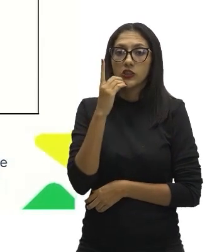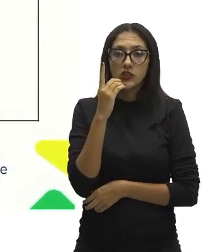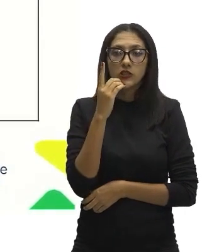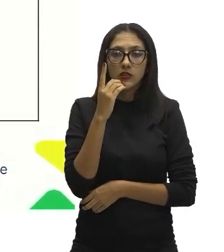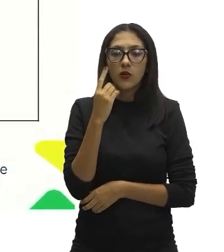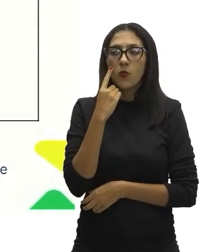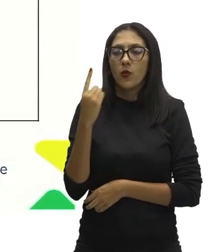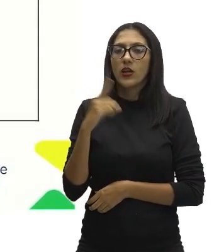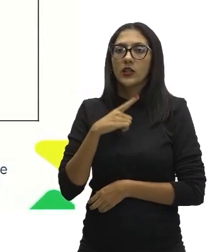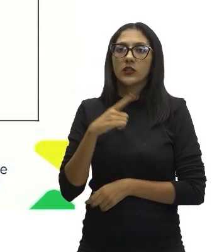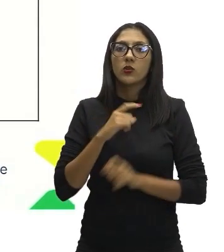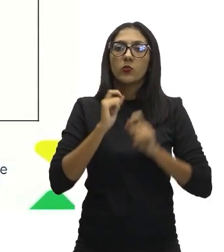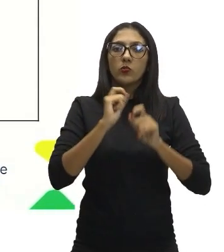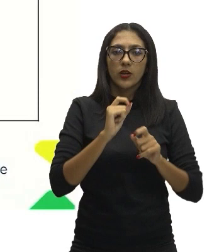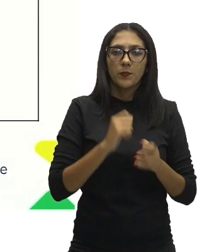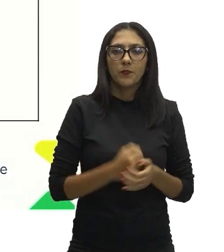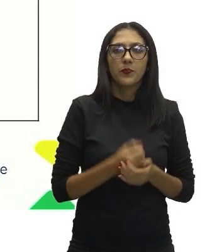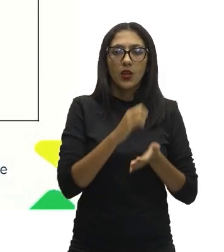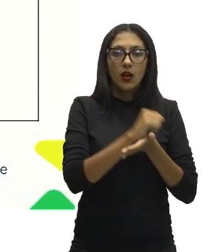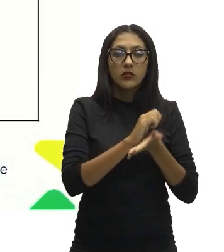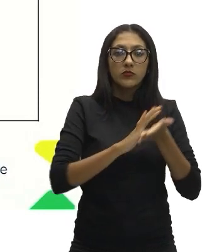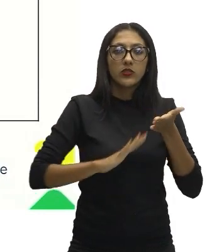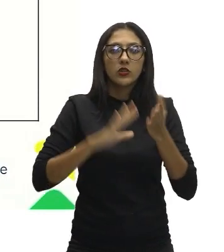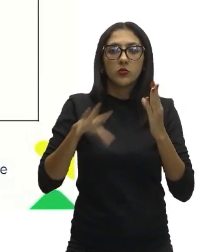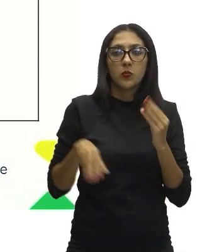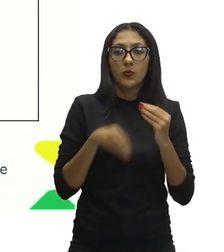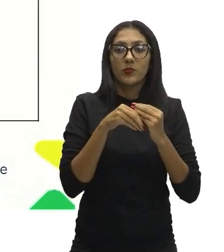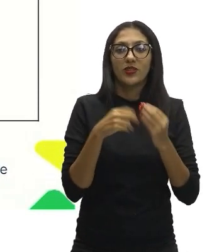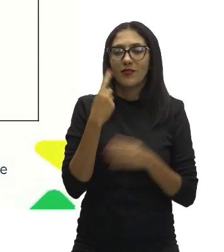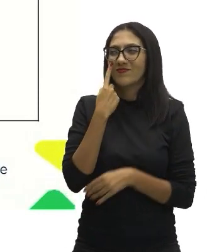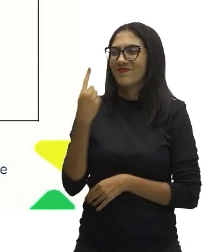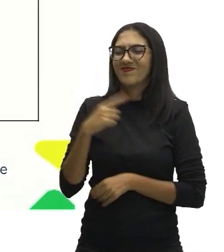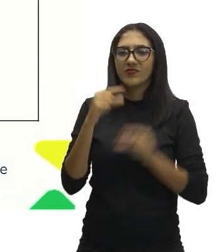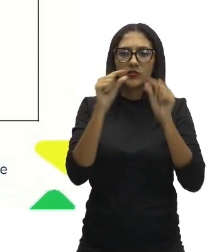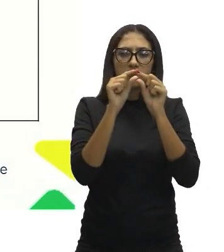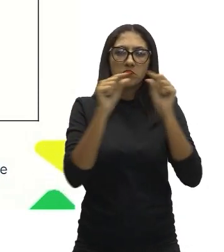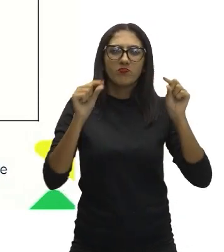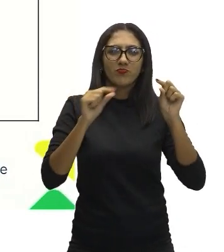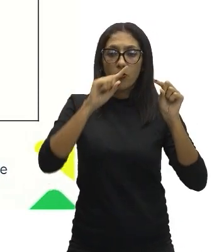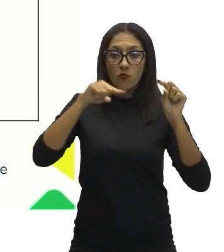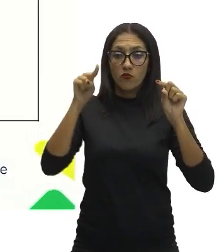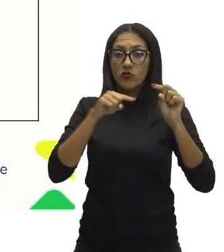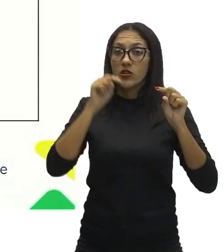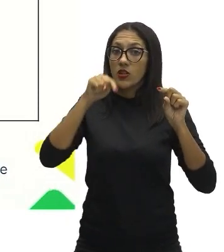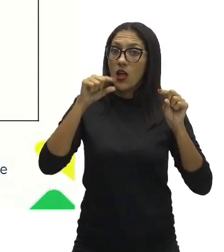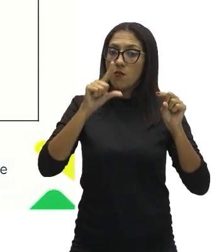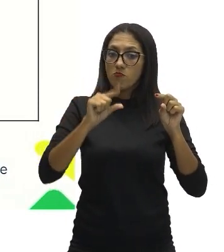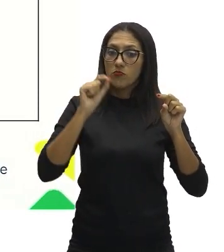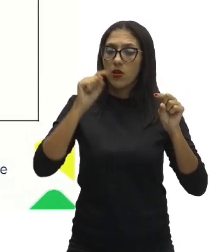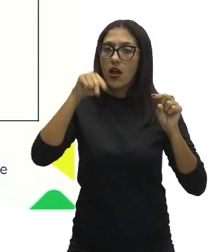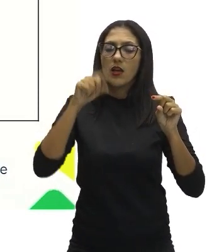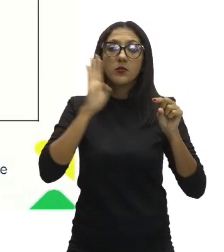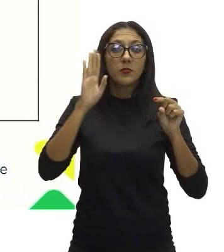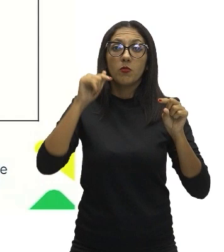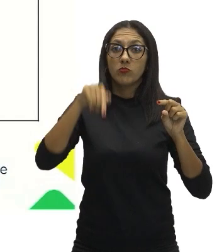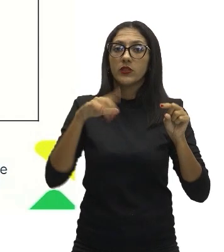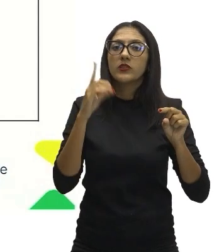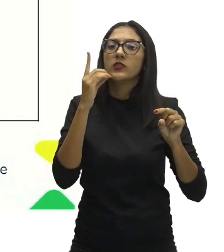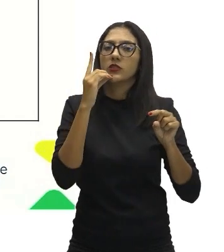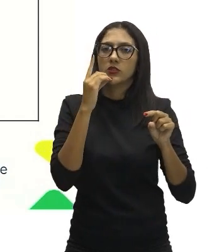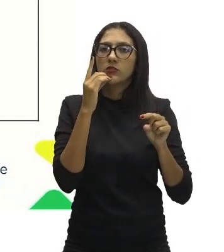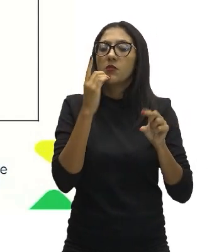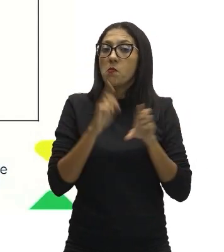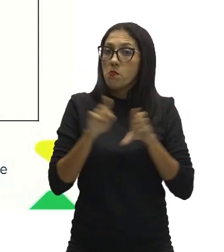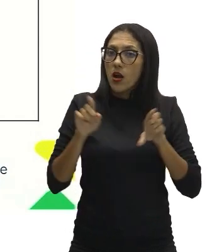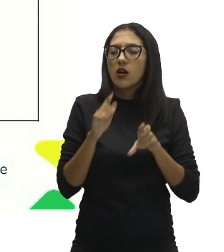a gente tem marcado o xizinho aqui, tá? Exatamente, marca o xizinho, aí você vai observar que é atividade complementar. Mas vão ter planos,